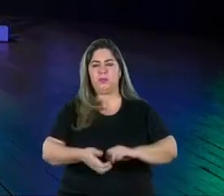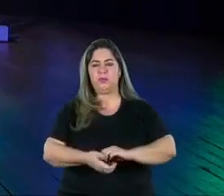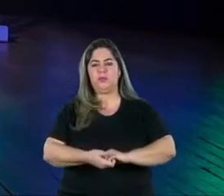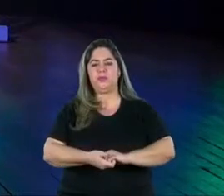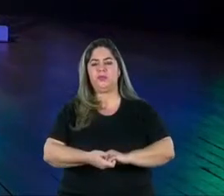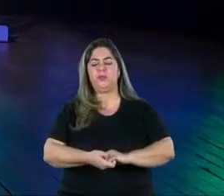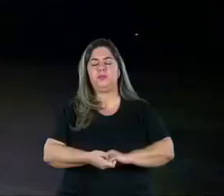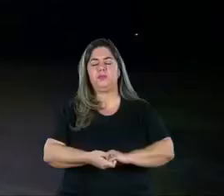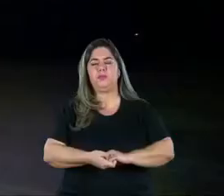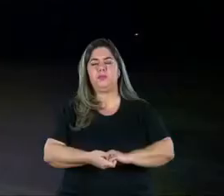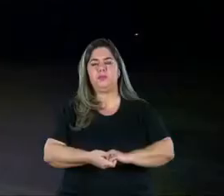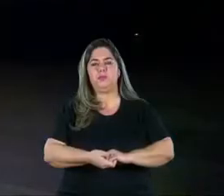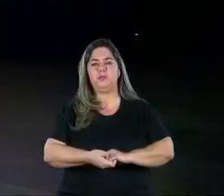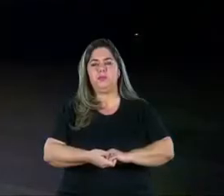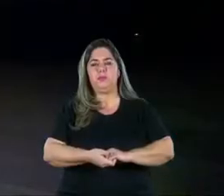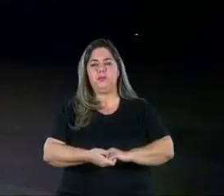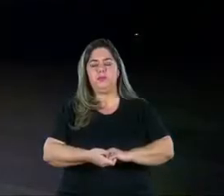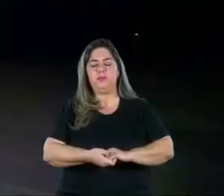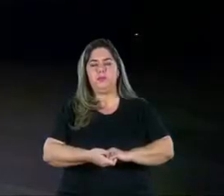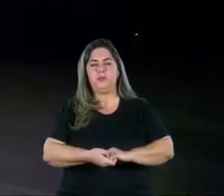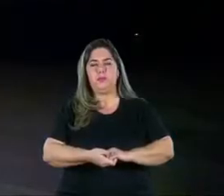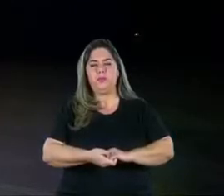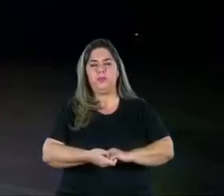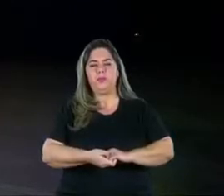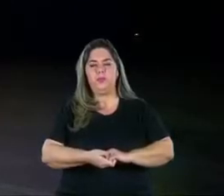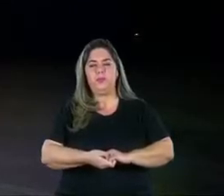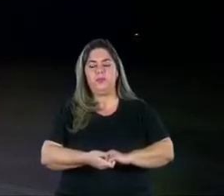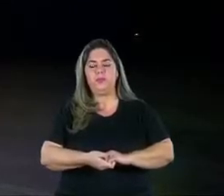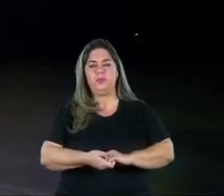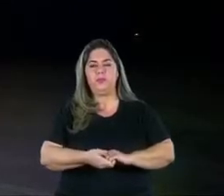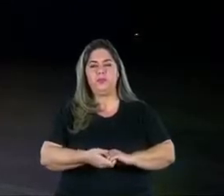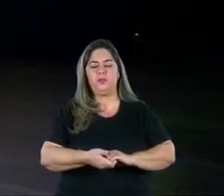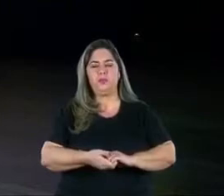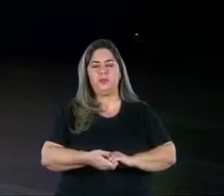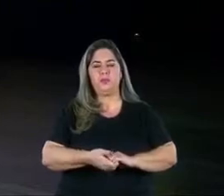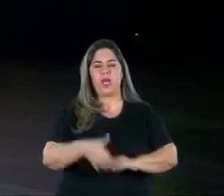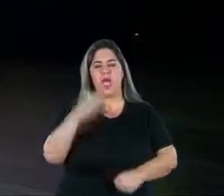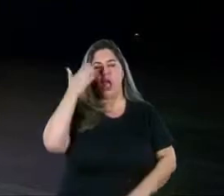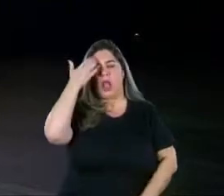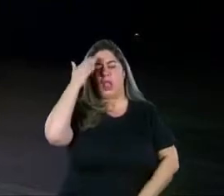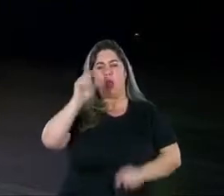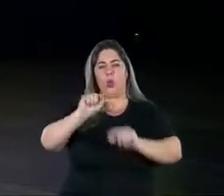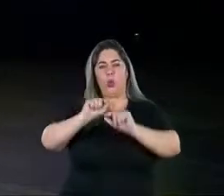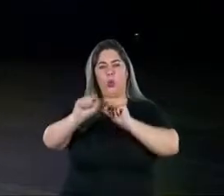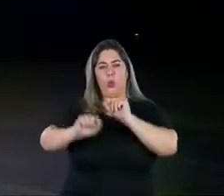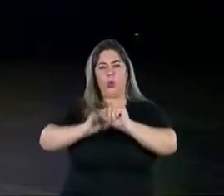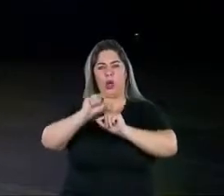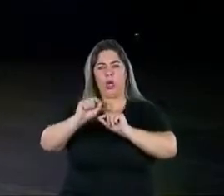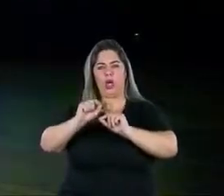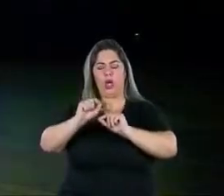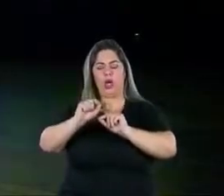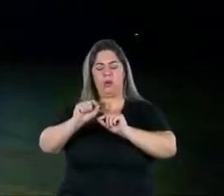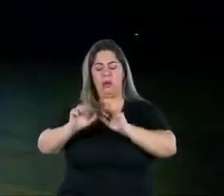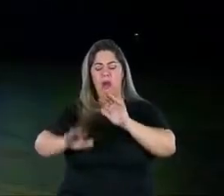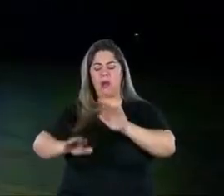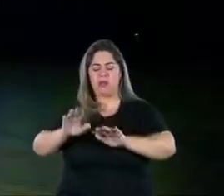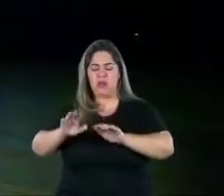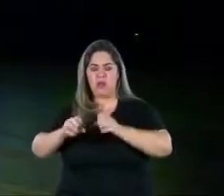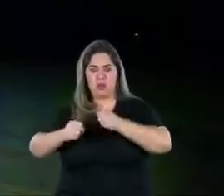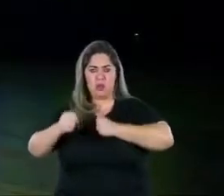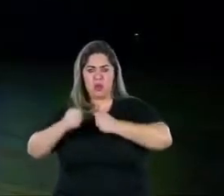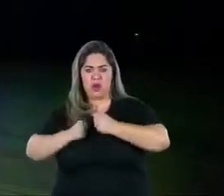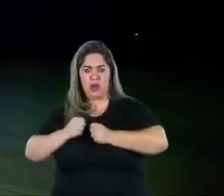E a gente começa a entender que esse gorila talvez não